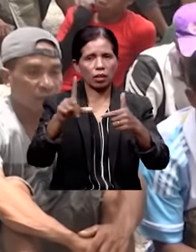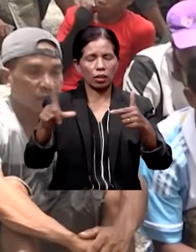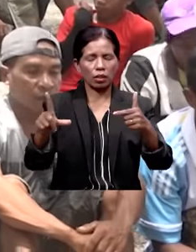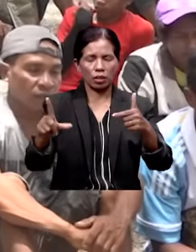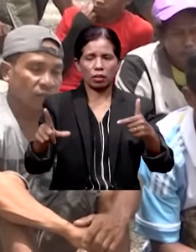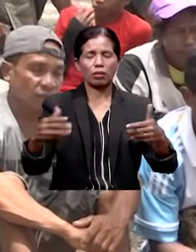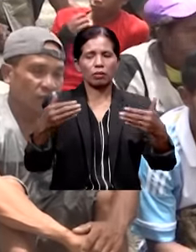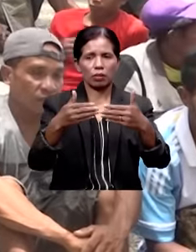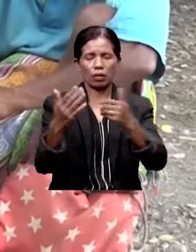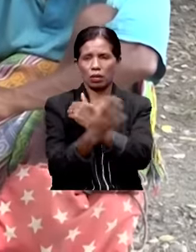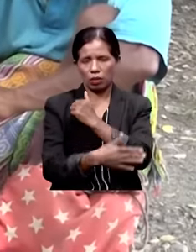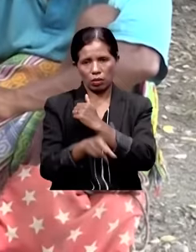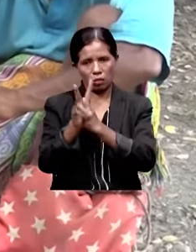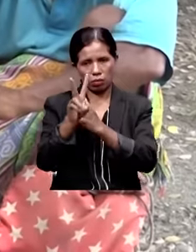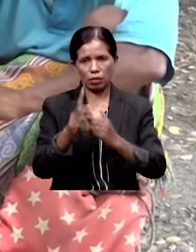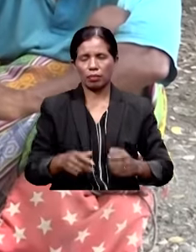Rairua.